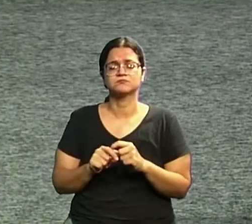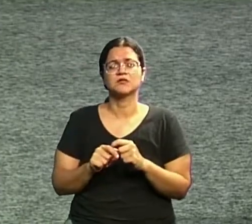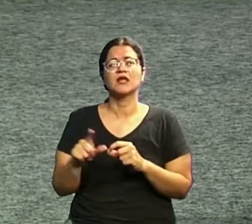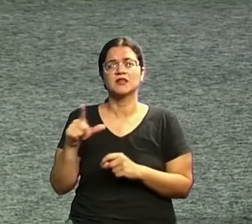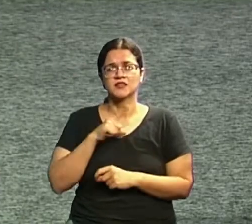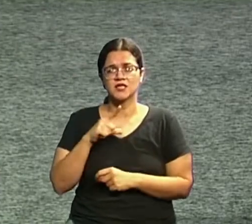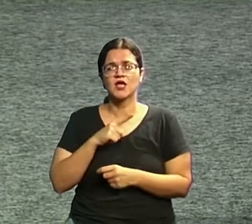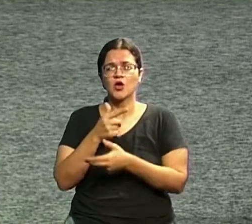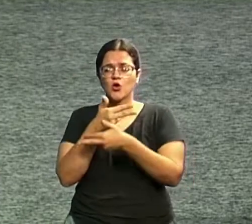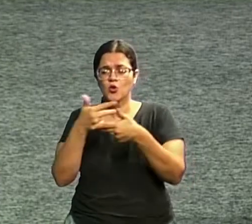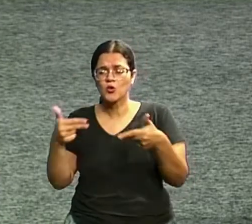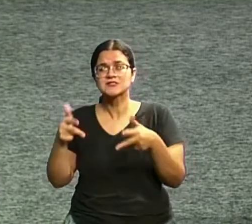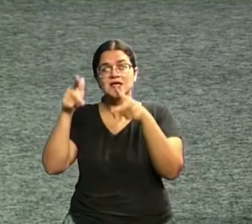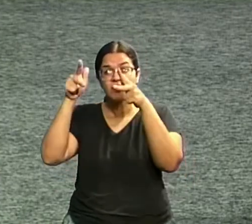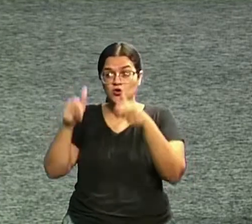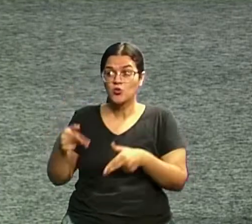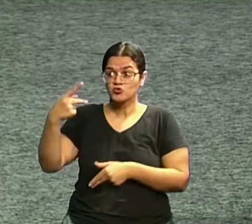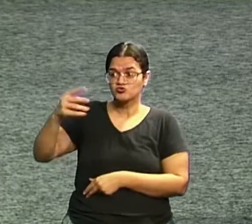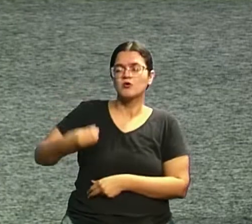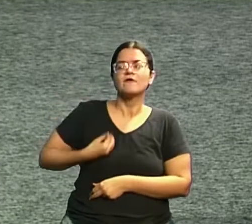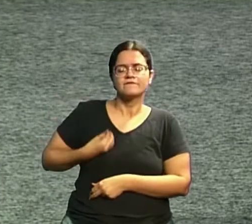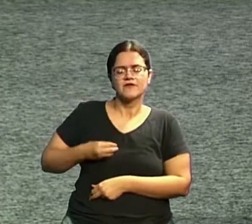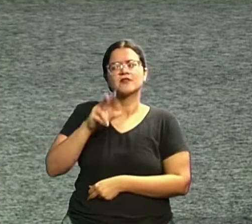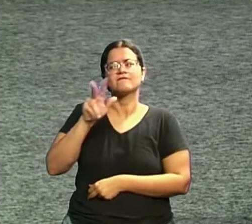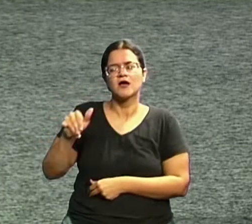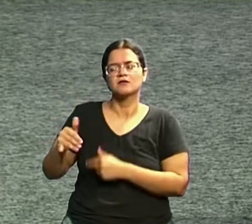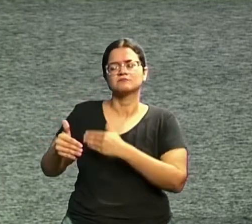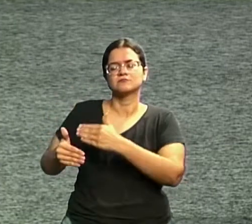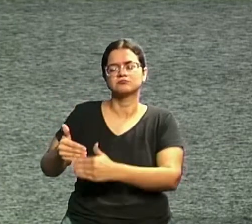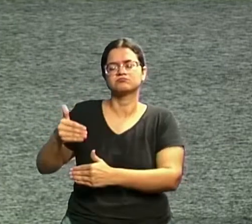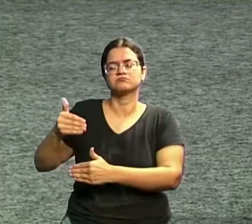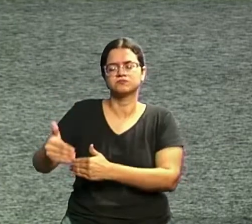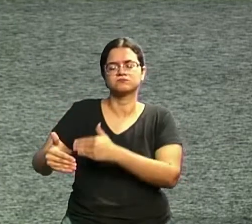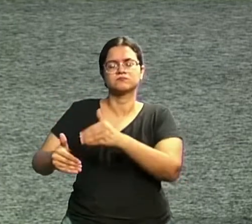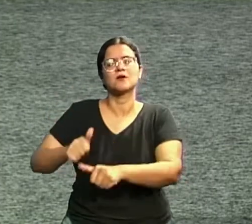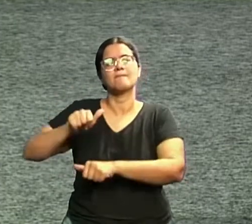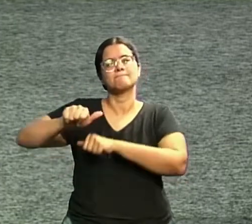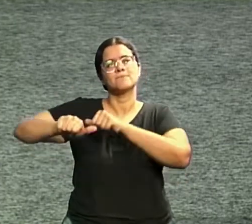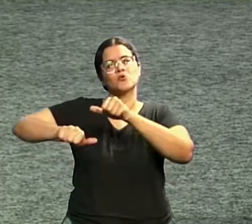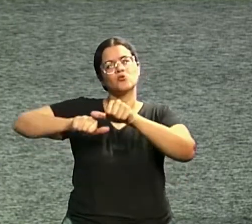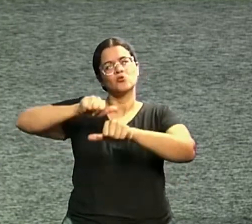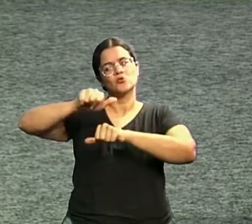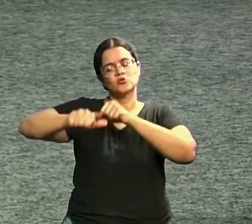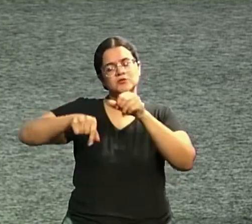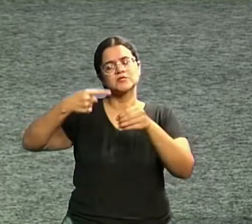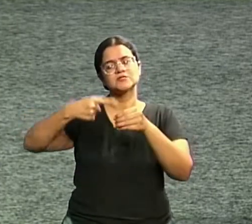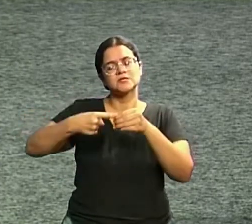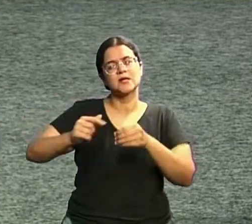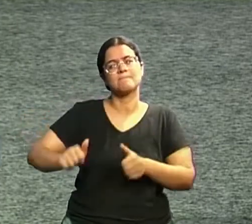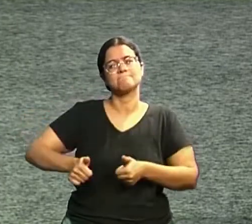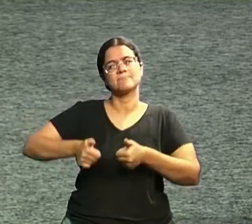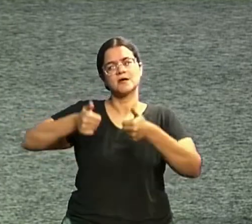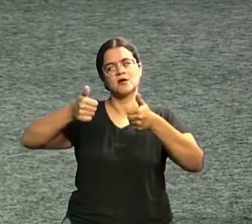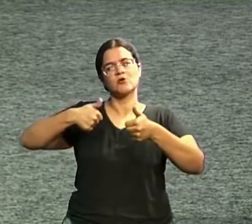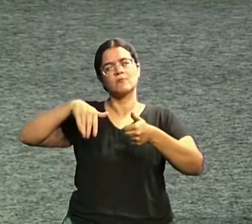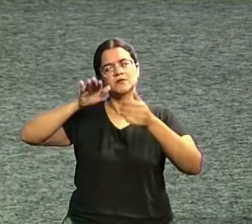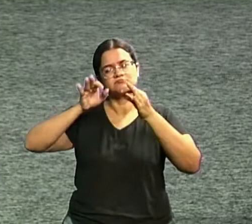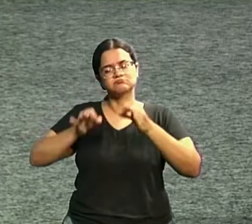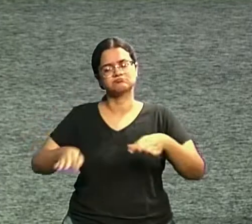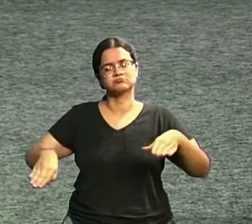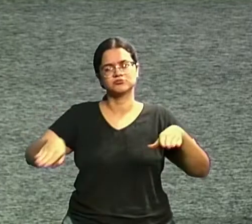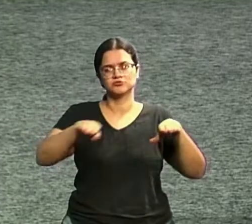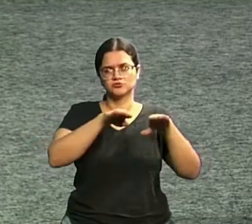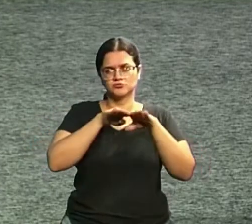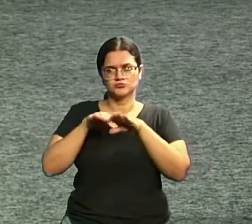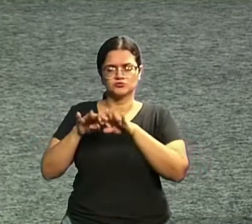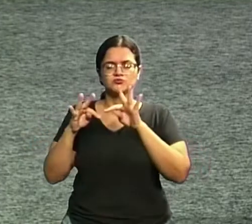são atitudes como a da senhora que vão transformando a nossa sociedade numa sociedade melhor, mais justa, igualitária